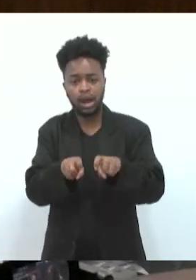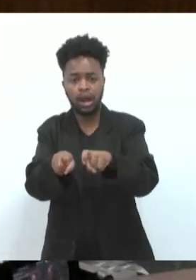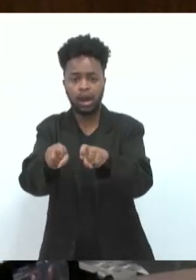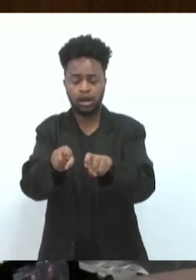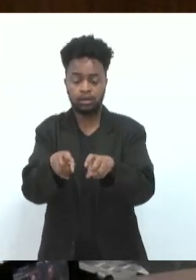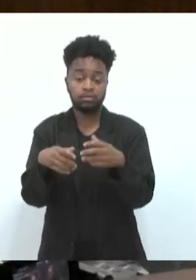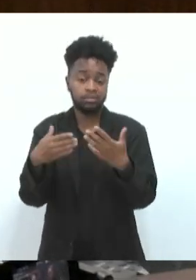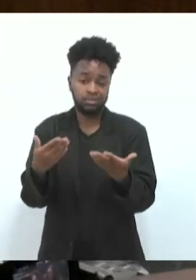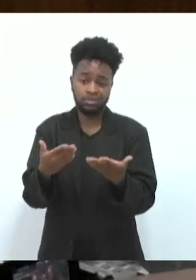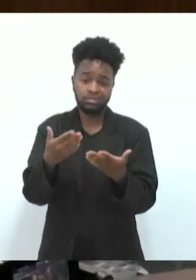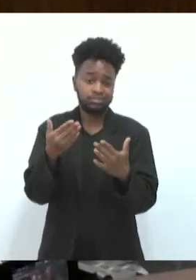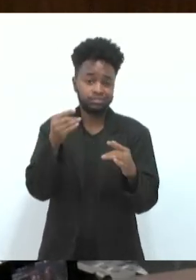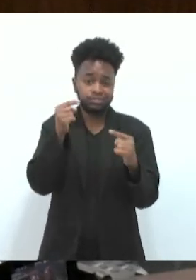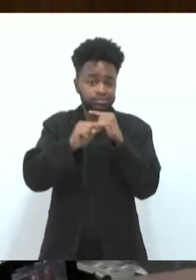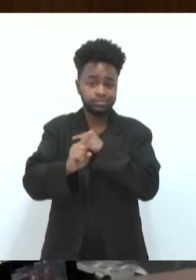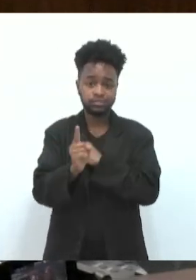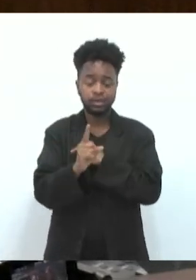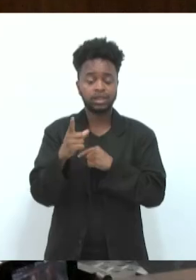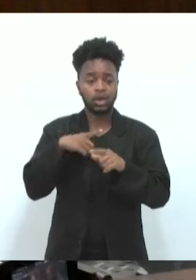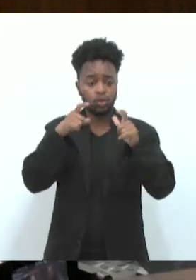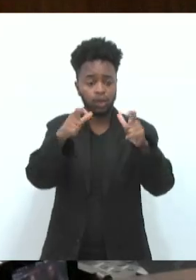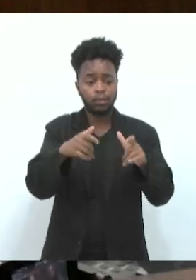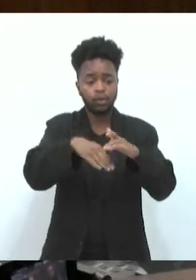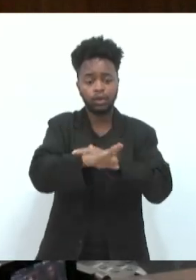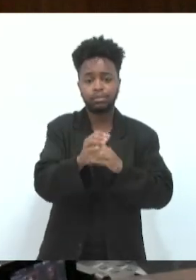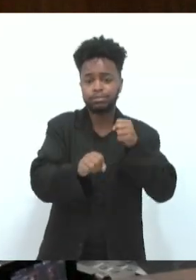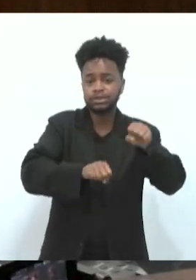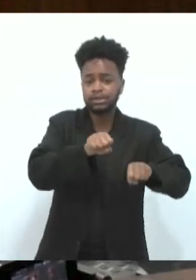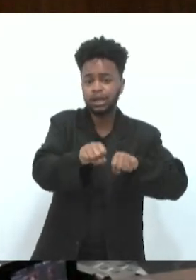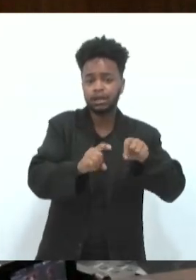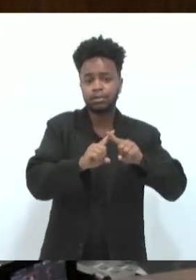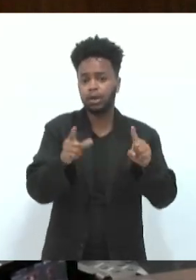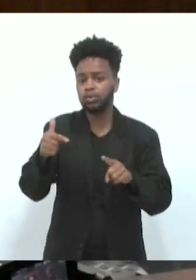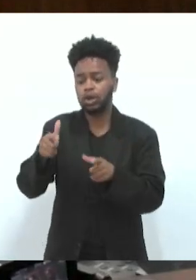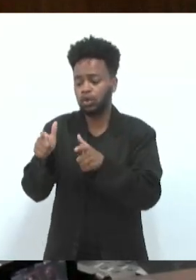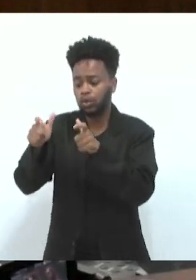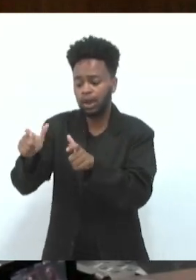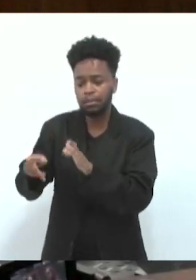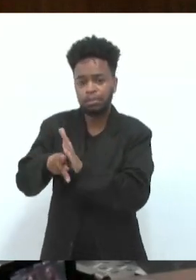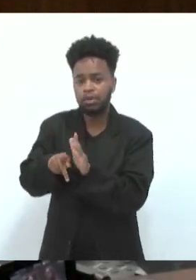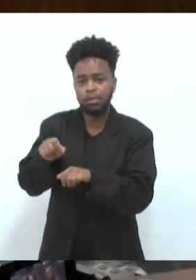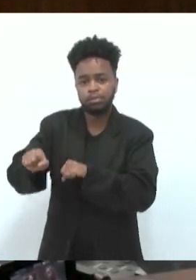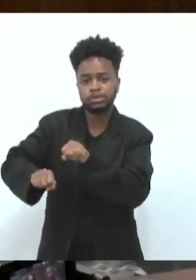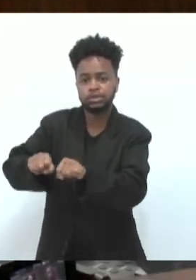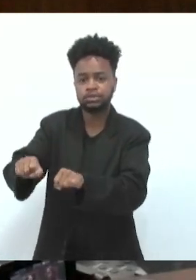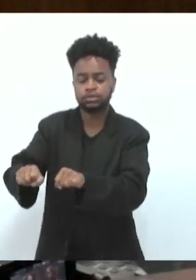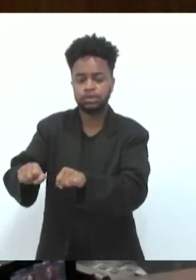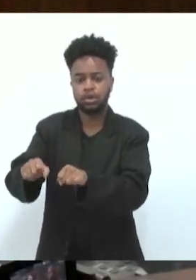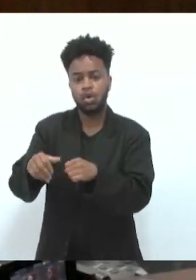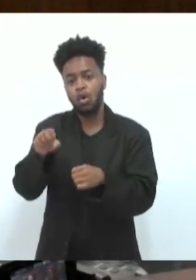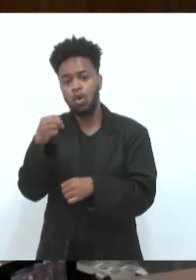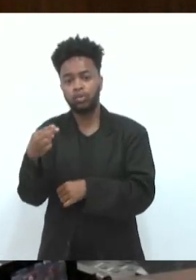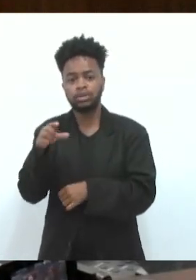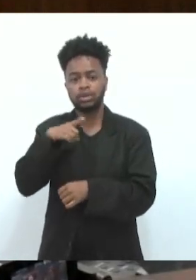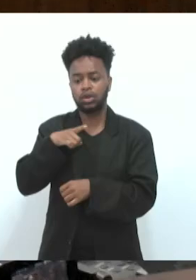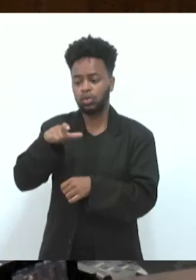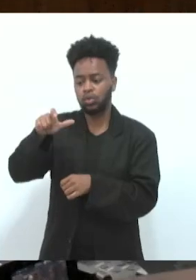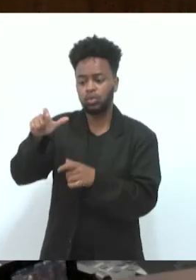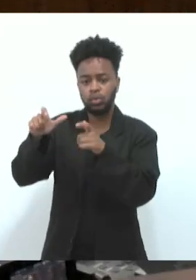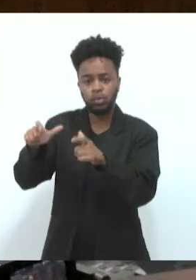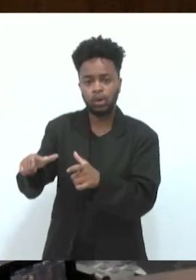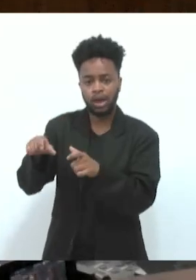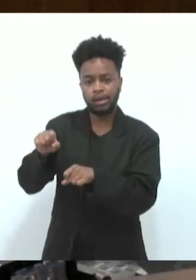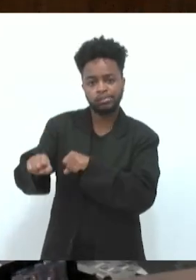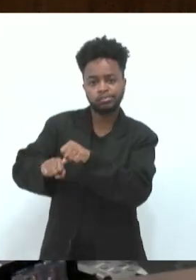coisa meio de dissenso. Tem um bicicletário e não tem a ciclovia. Ou tem a ciclovia e não tem o